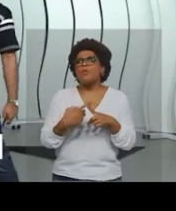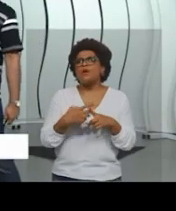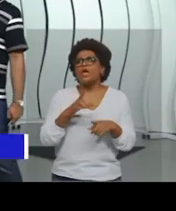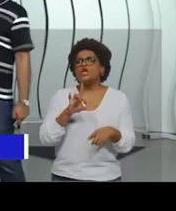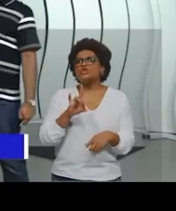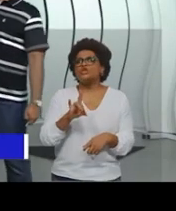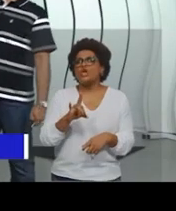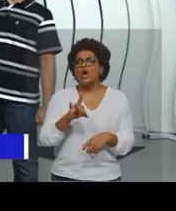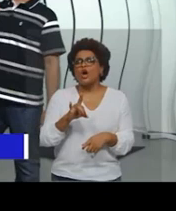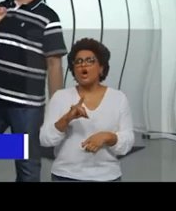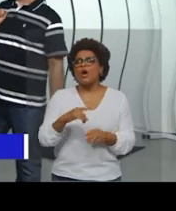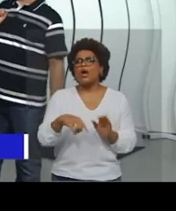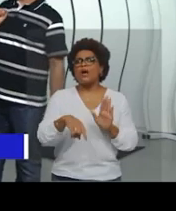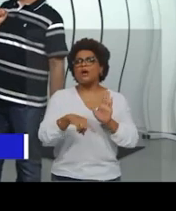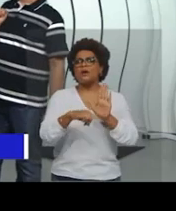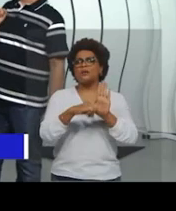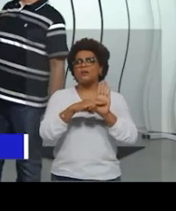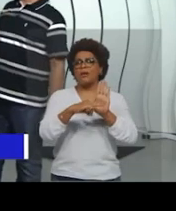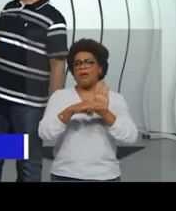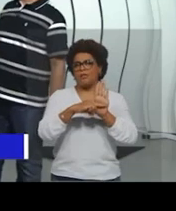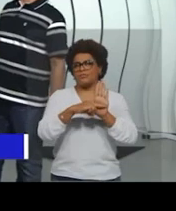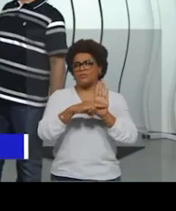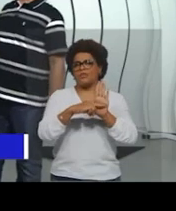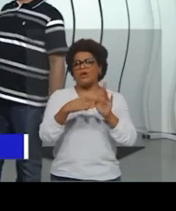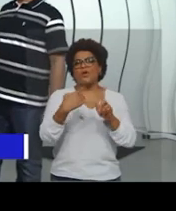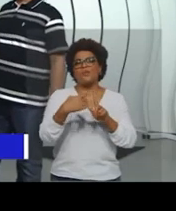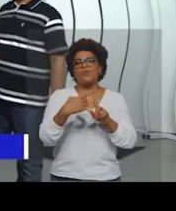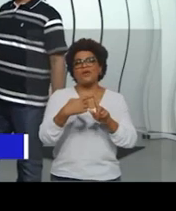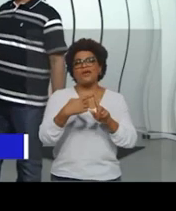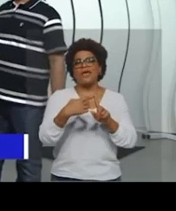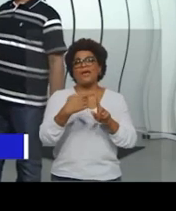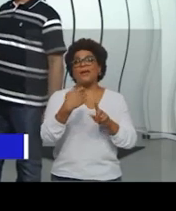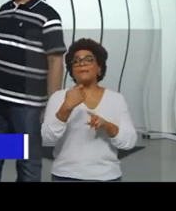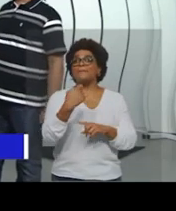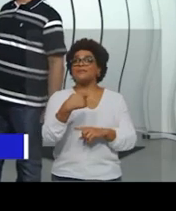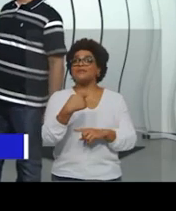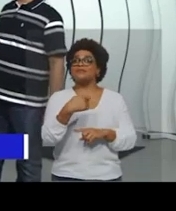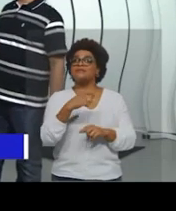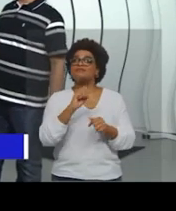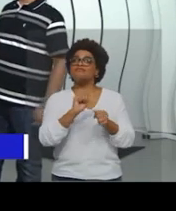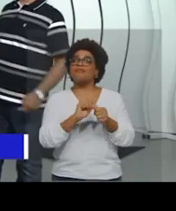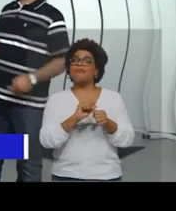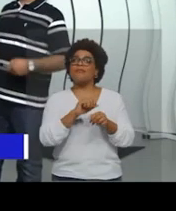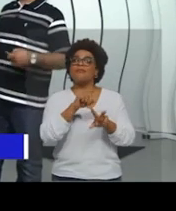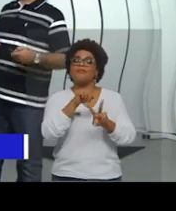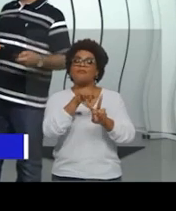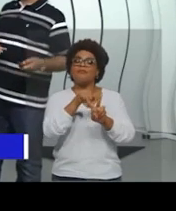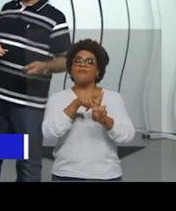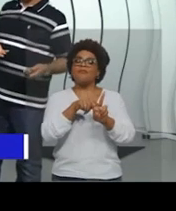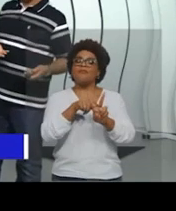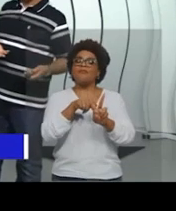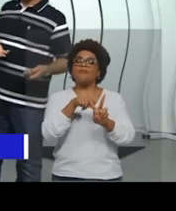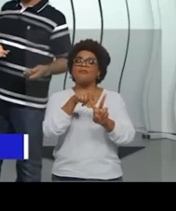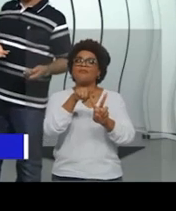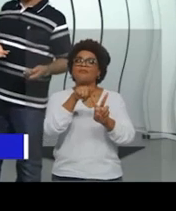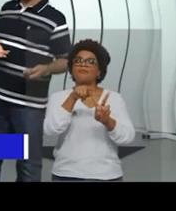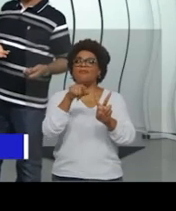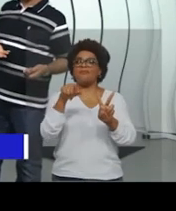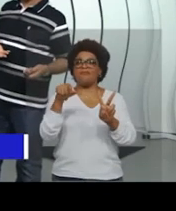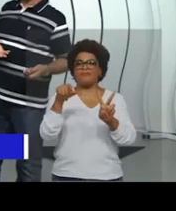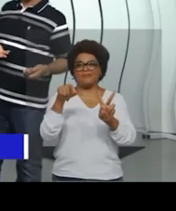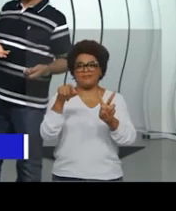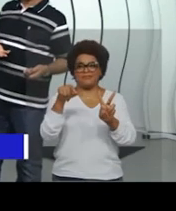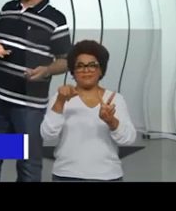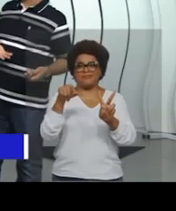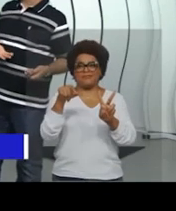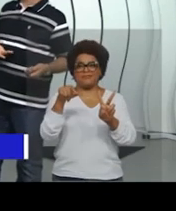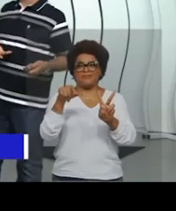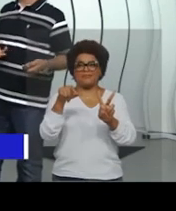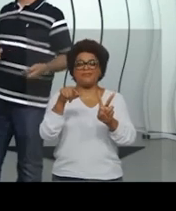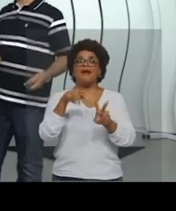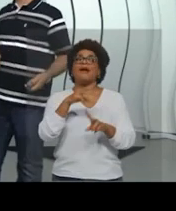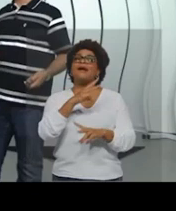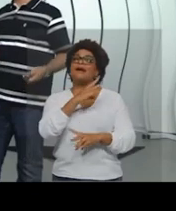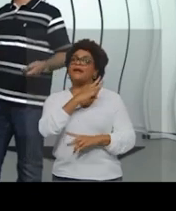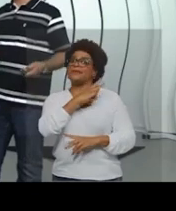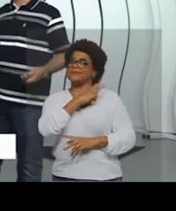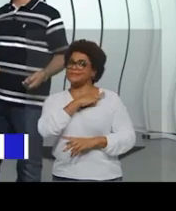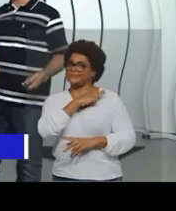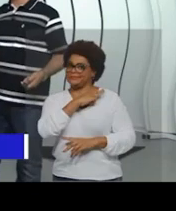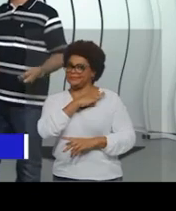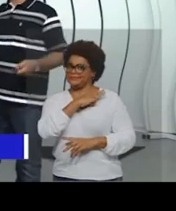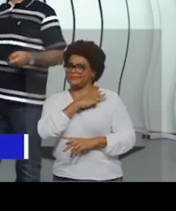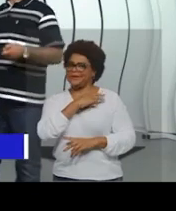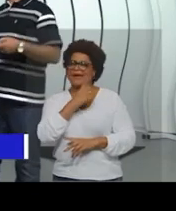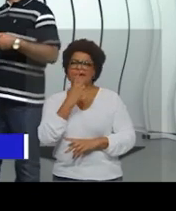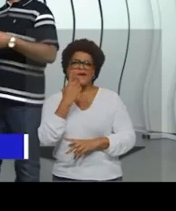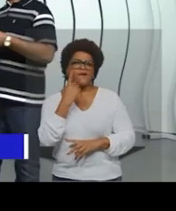Porque nós vamos tirar uma raiz quadrada. Existe raiz quadrada de número negativo? Sim, no terceiro ano do ensino médio a gente vê o conjunto